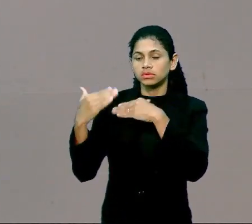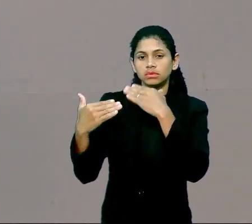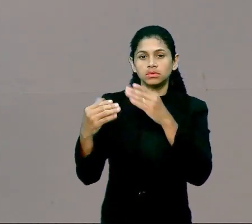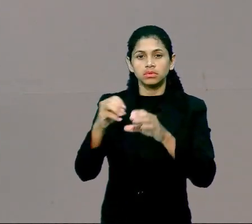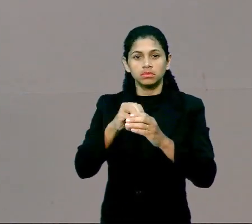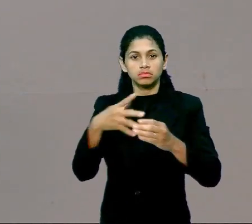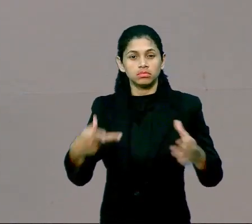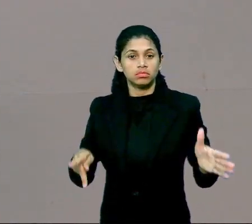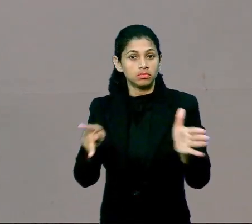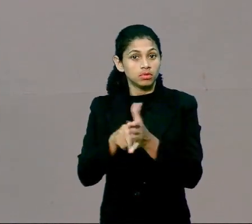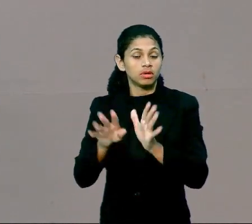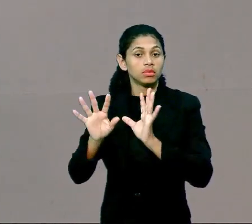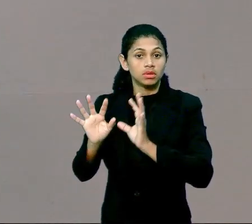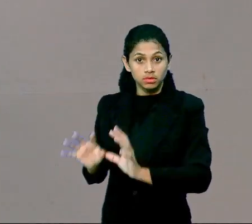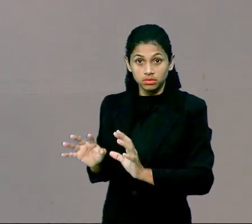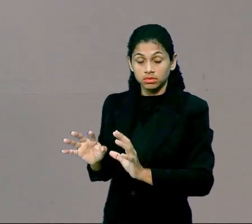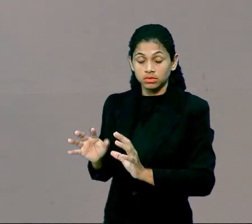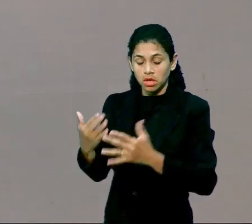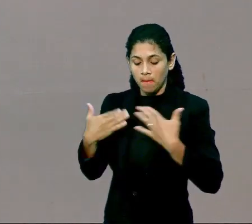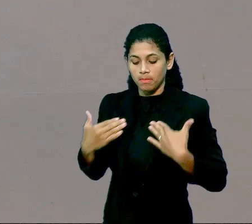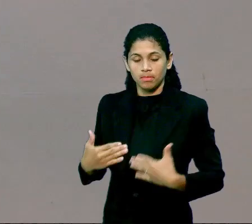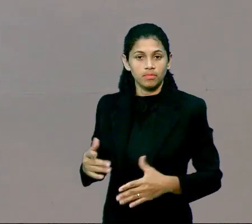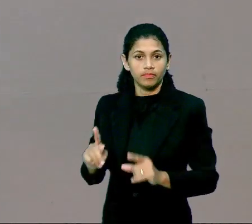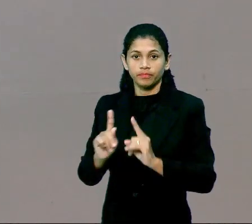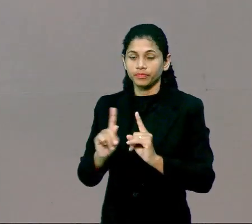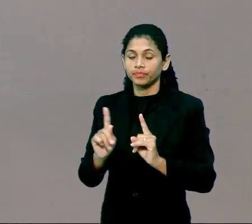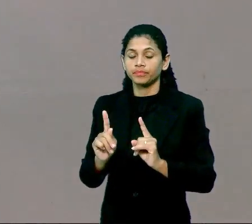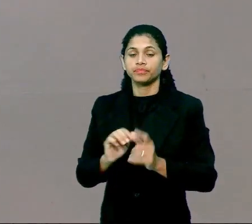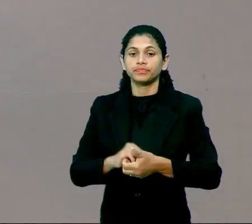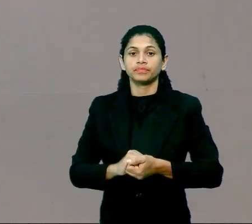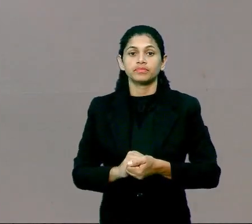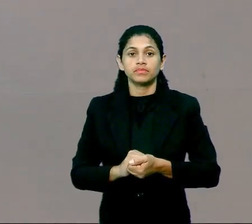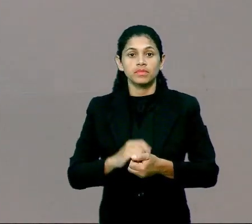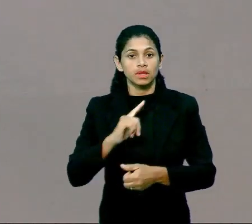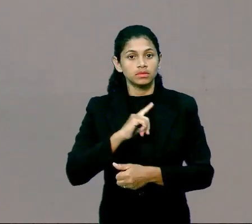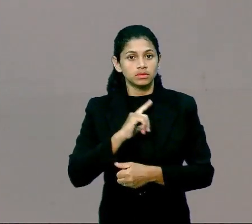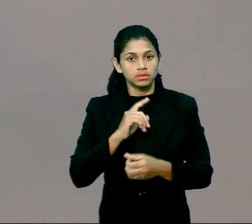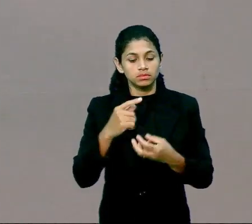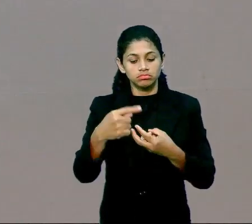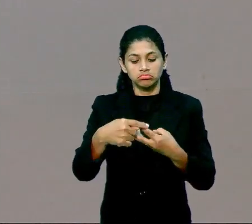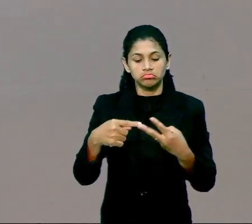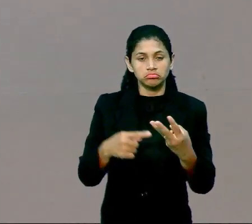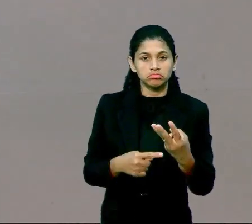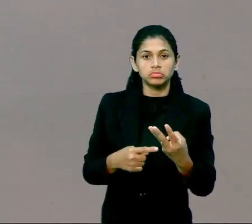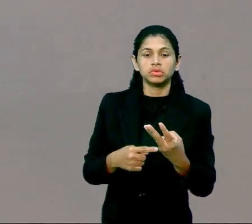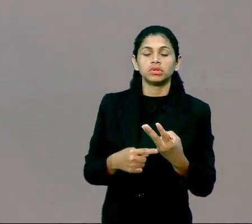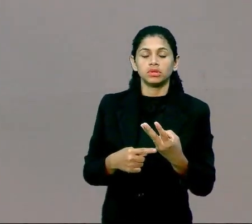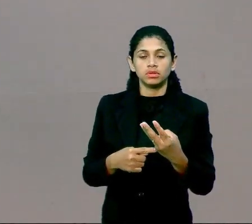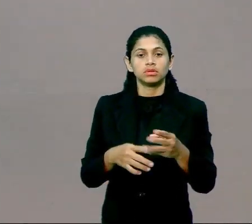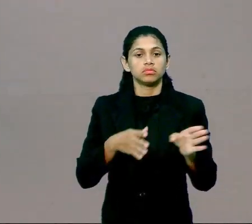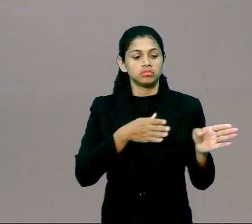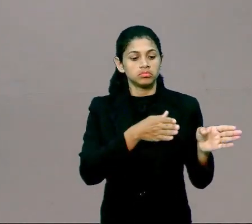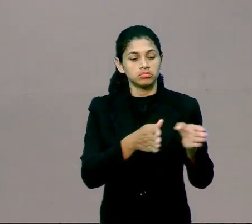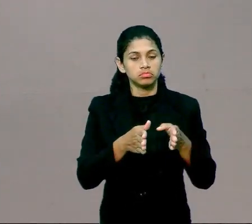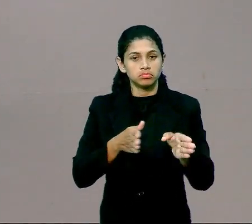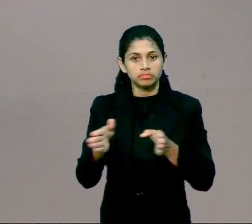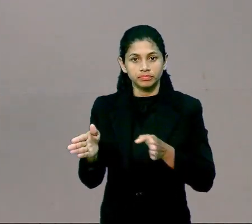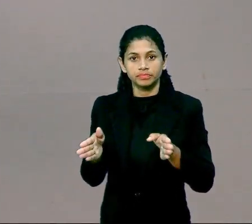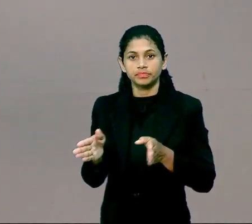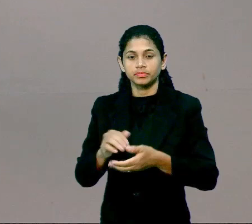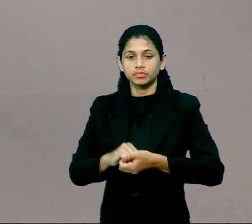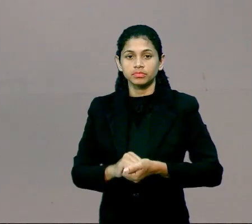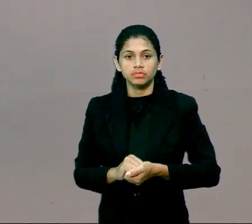aspecto apenas físico. A gente tem 3 dimensões, o procedimental, o conceitual, o atitudinal. Então, é